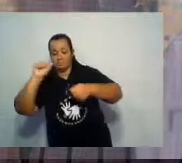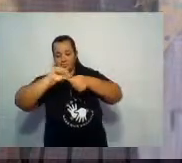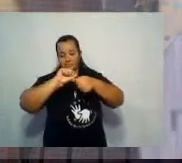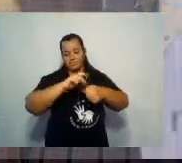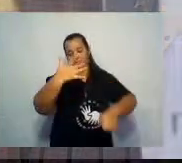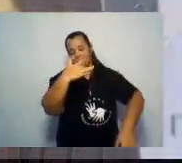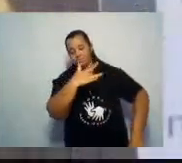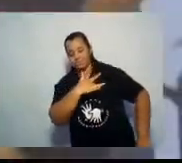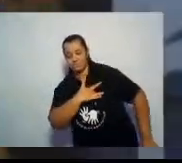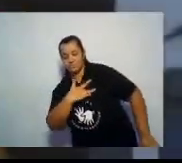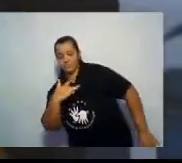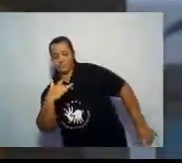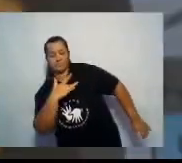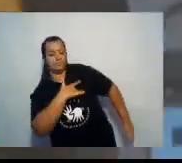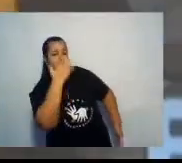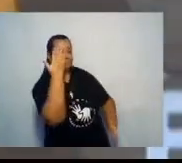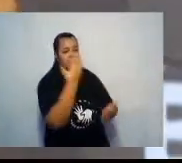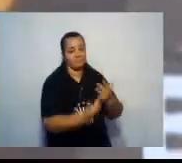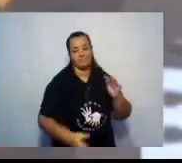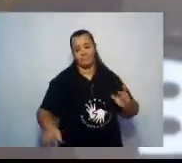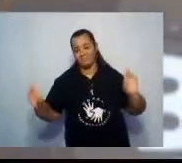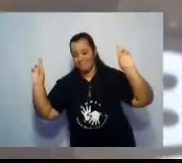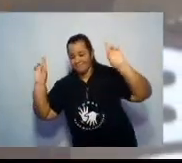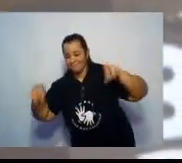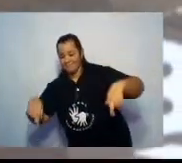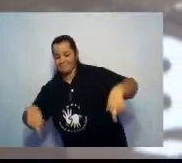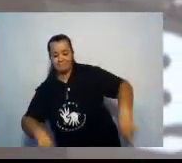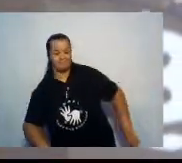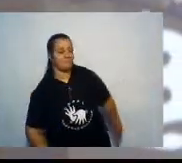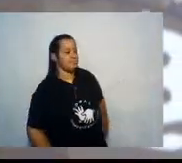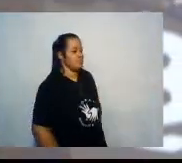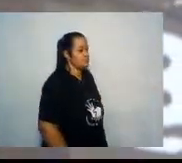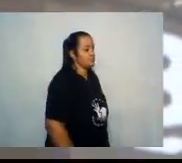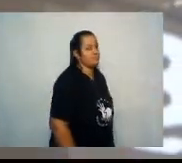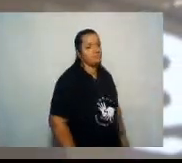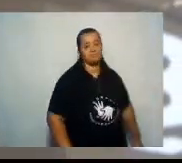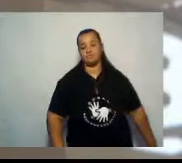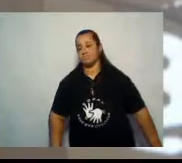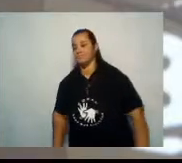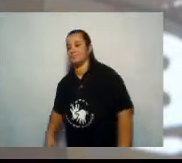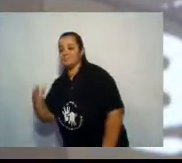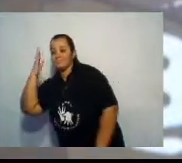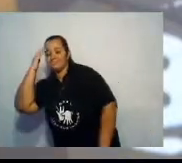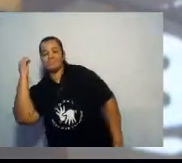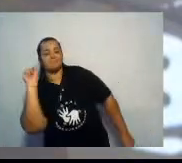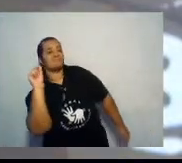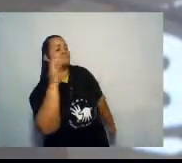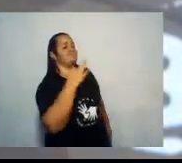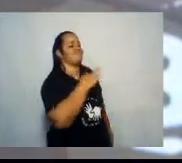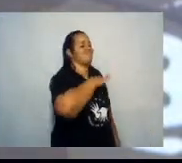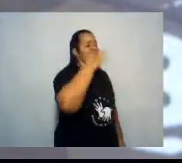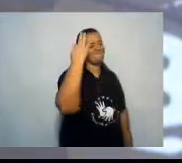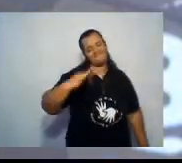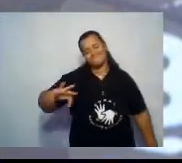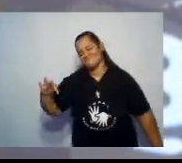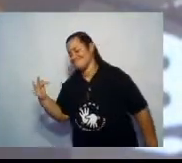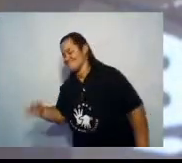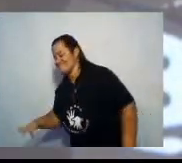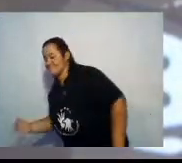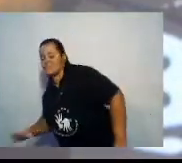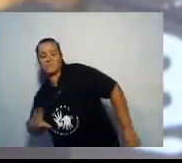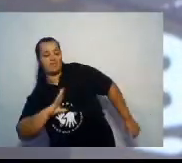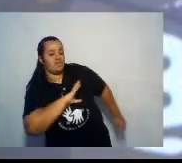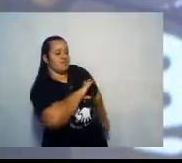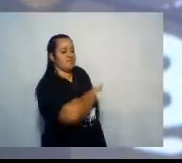O amor é feito de paixão. Quando perde a razão, não sabe quem